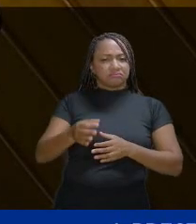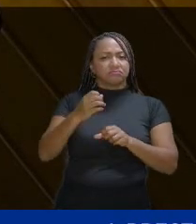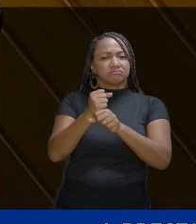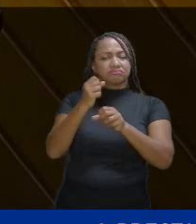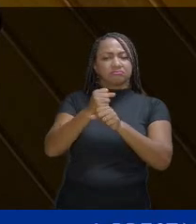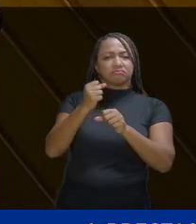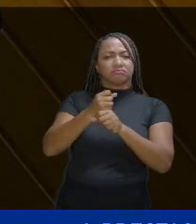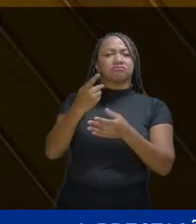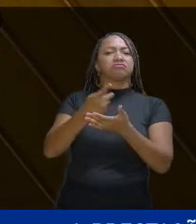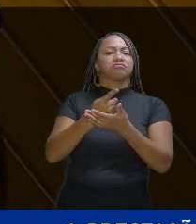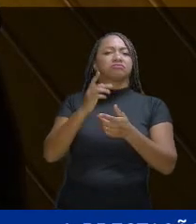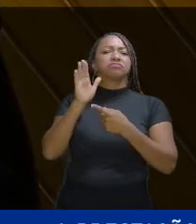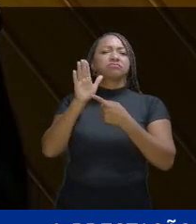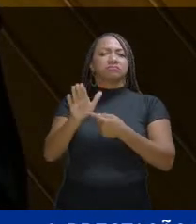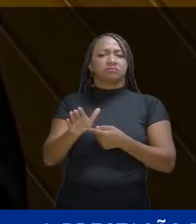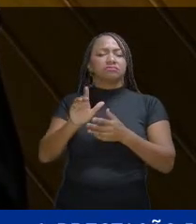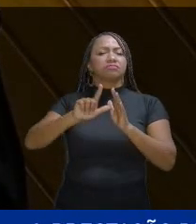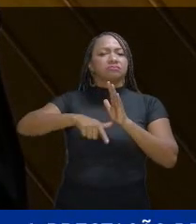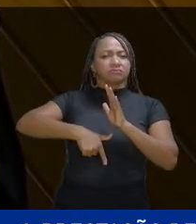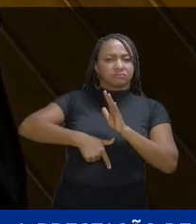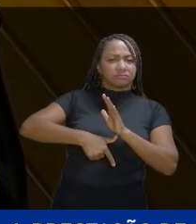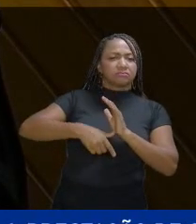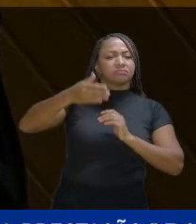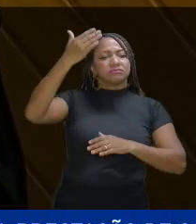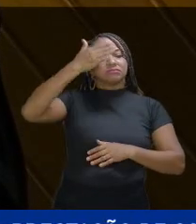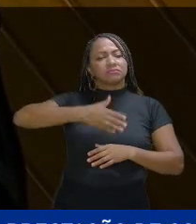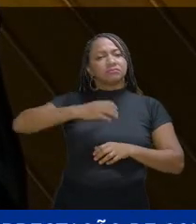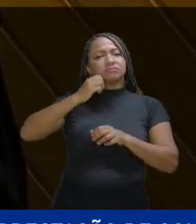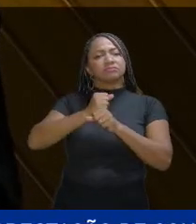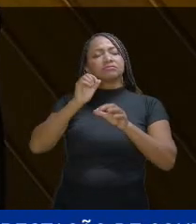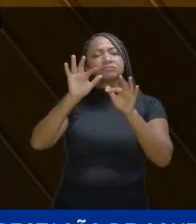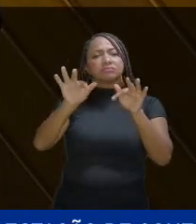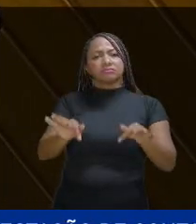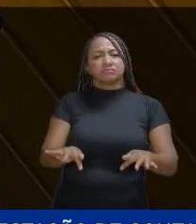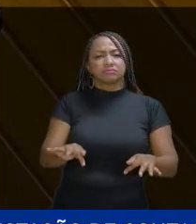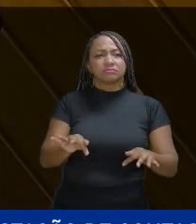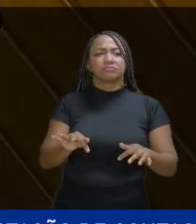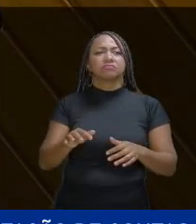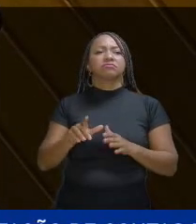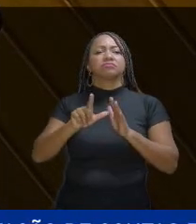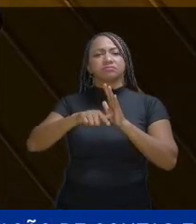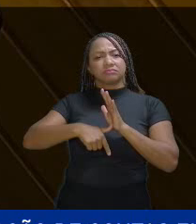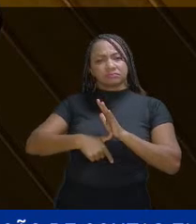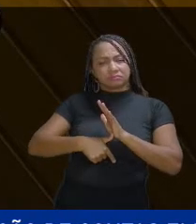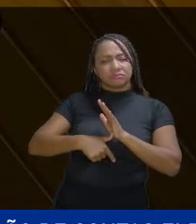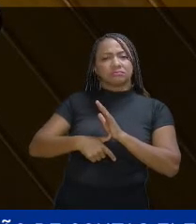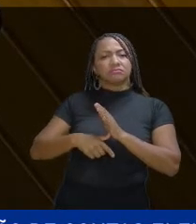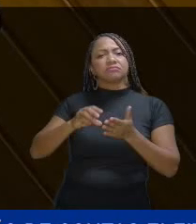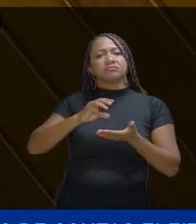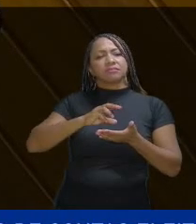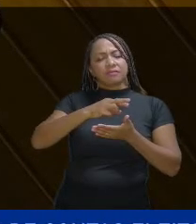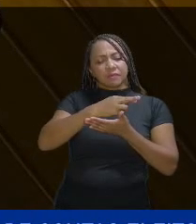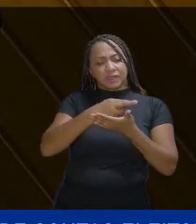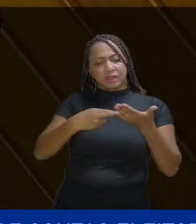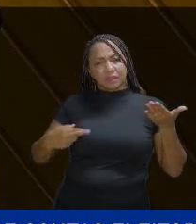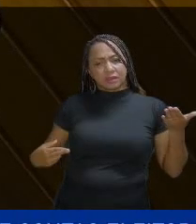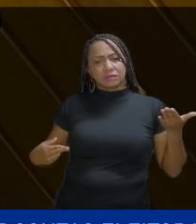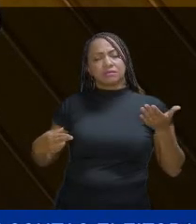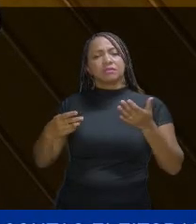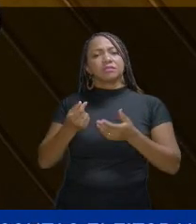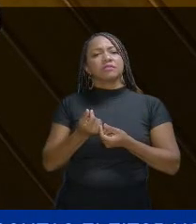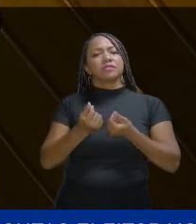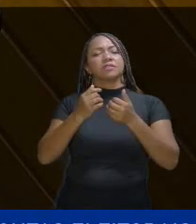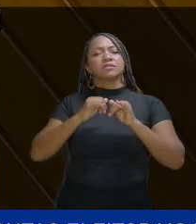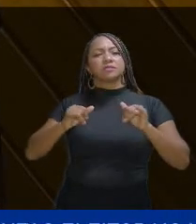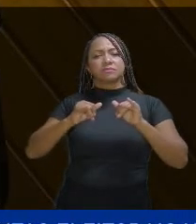irregularidades apontadas são atraso na entrega da prestação de contas final e atraso no envio dos relatórios financeiros de campanha. O